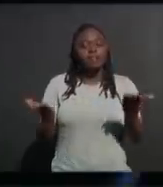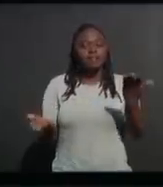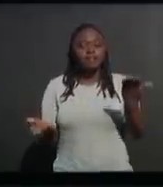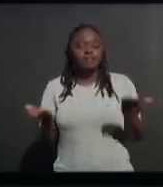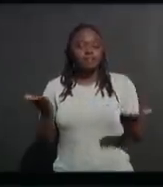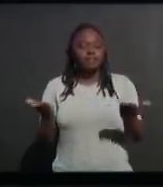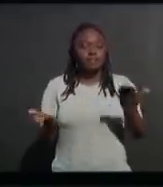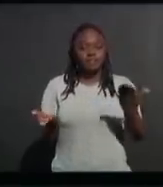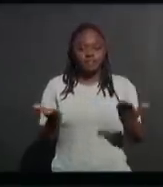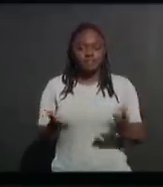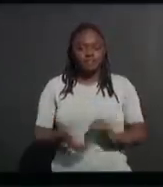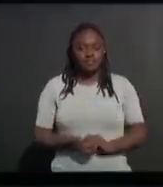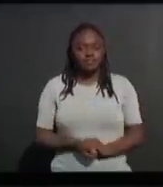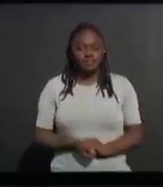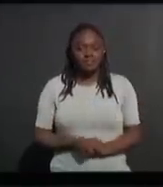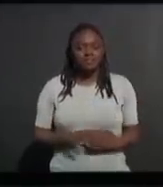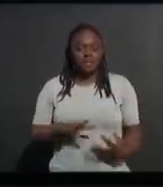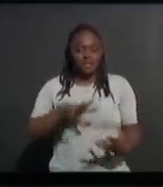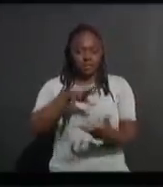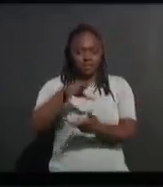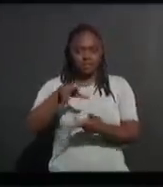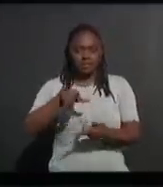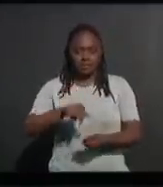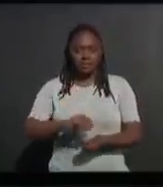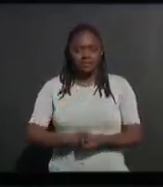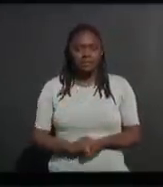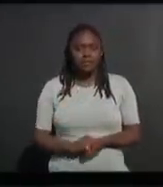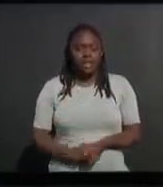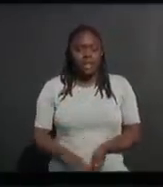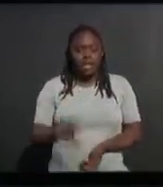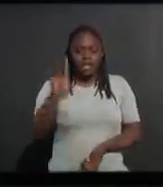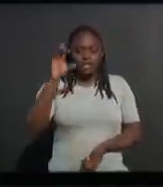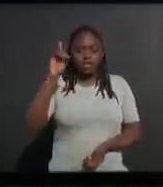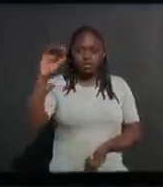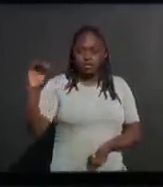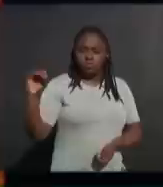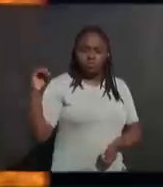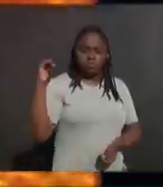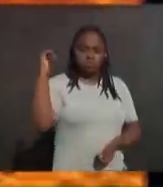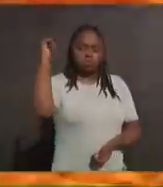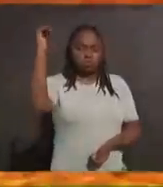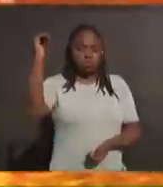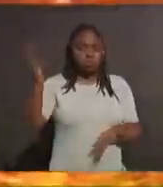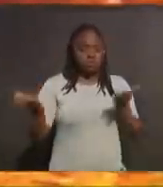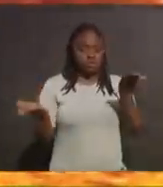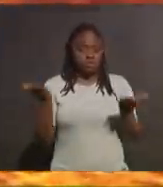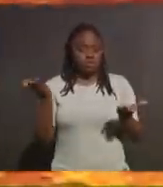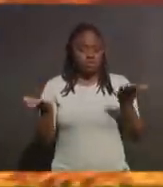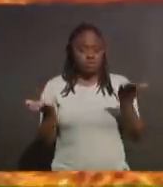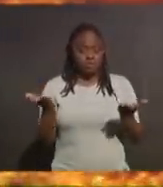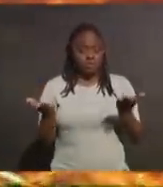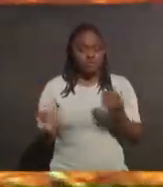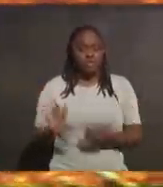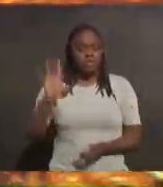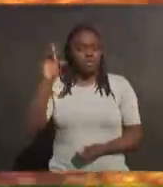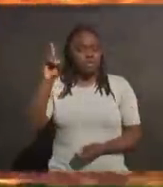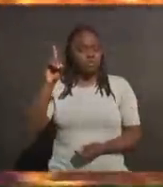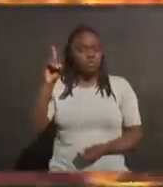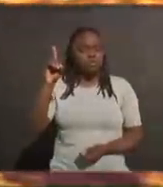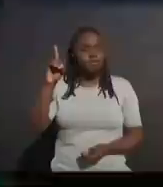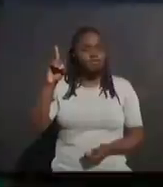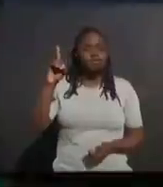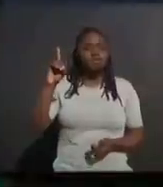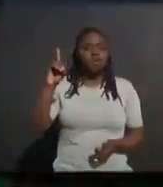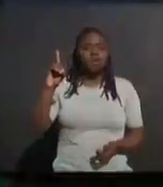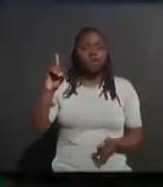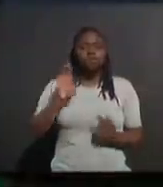equilibrava a terra. Deus é o grande equalizador, Deus é o masterizador, Deus é